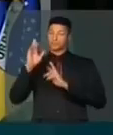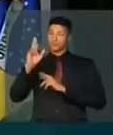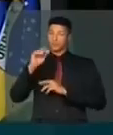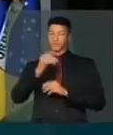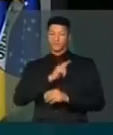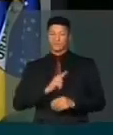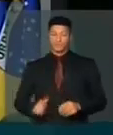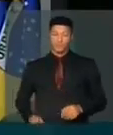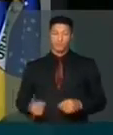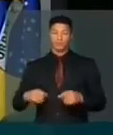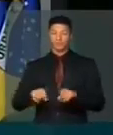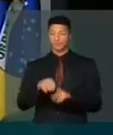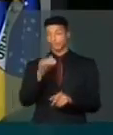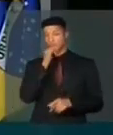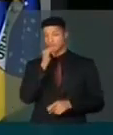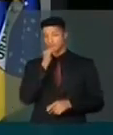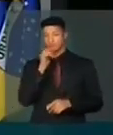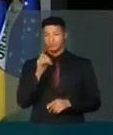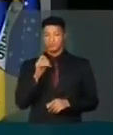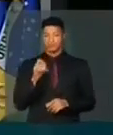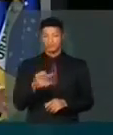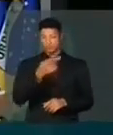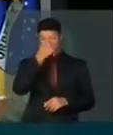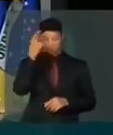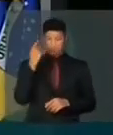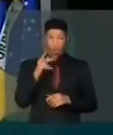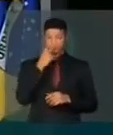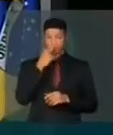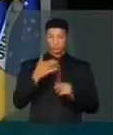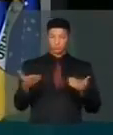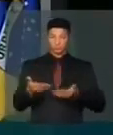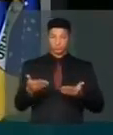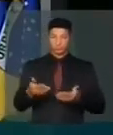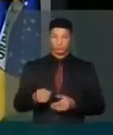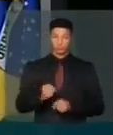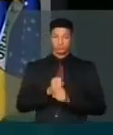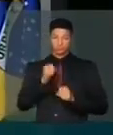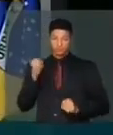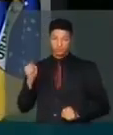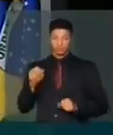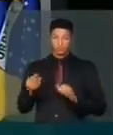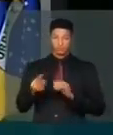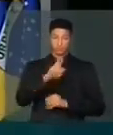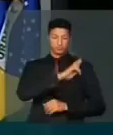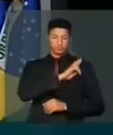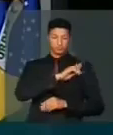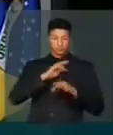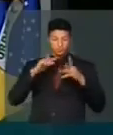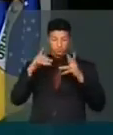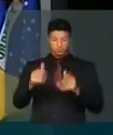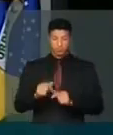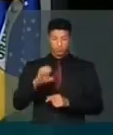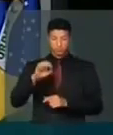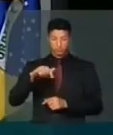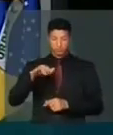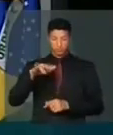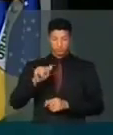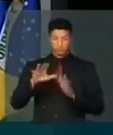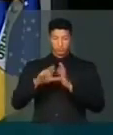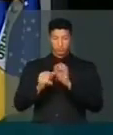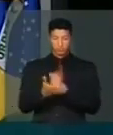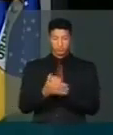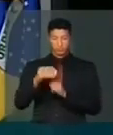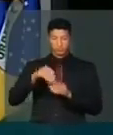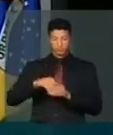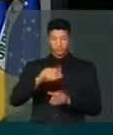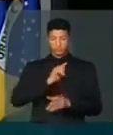governo. Está aí o exemplo daquele que é considerado hoje o grande mentor de todo esse esquema de corrupção